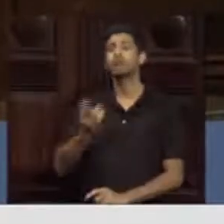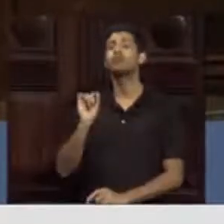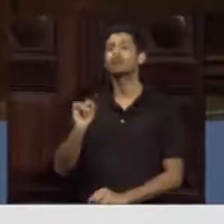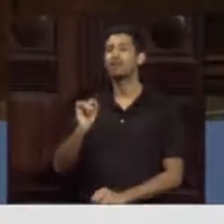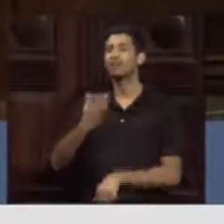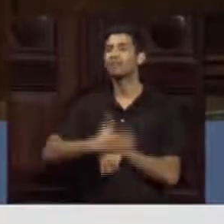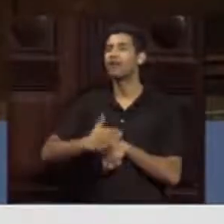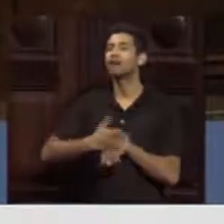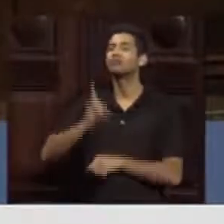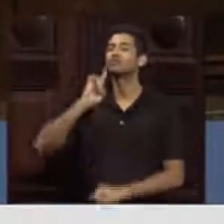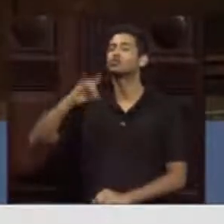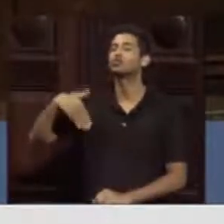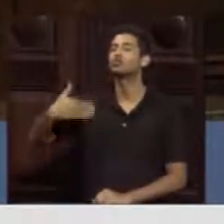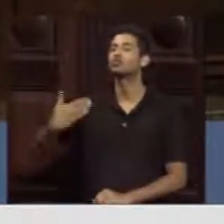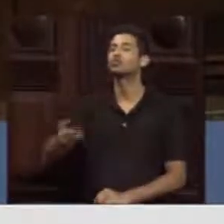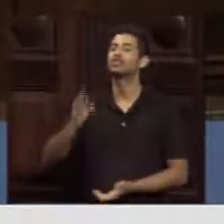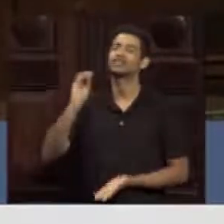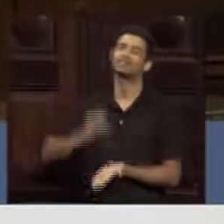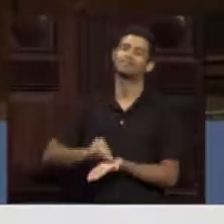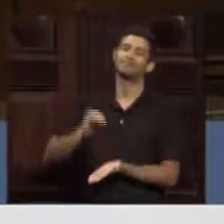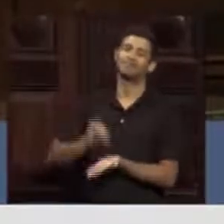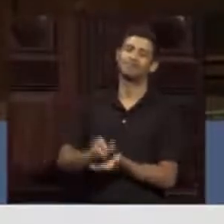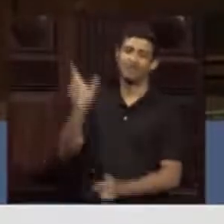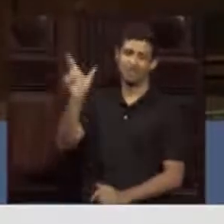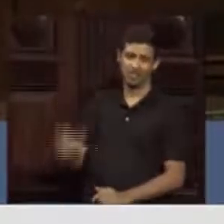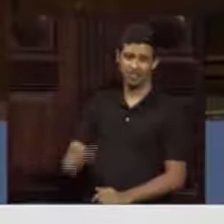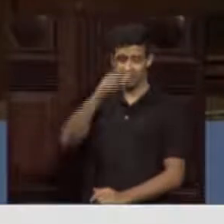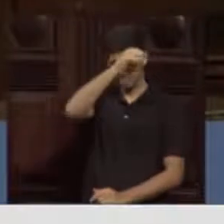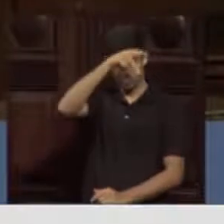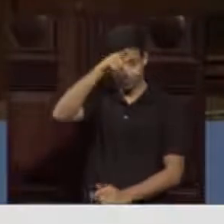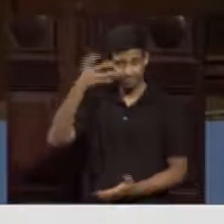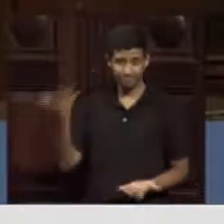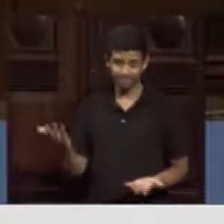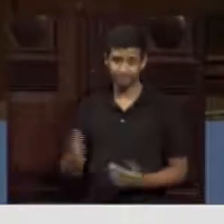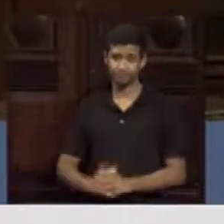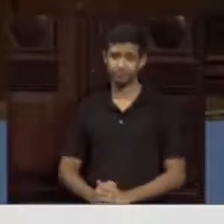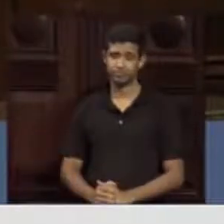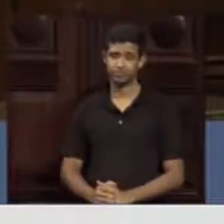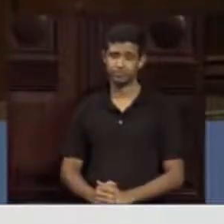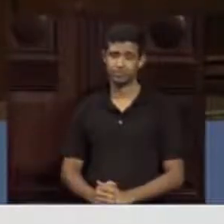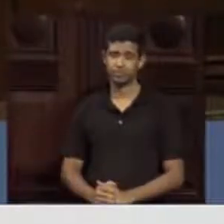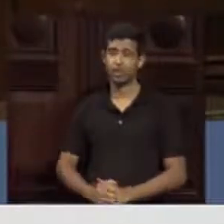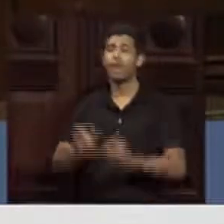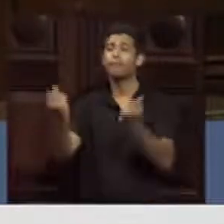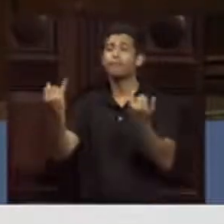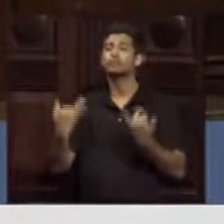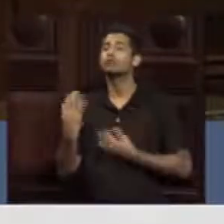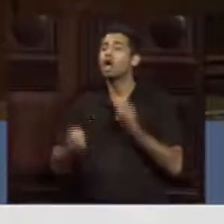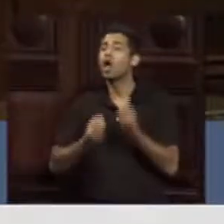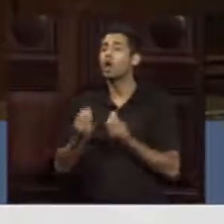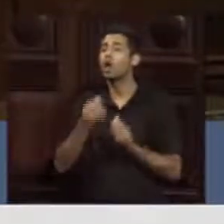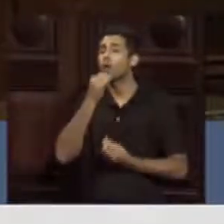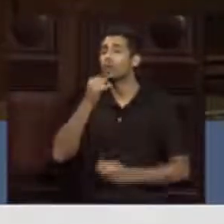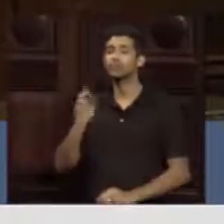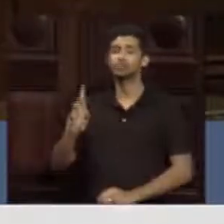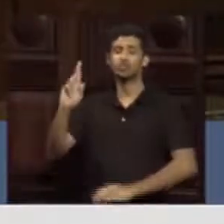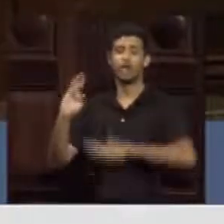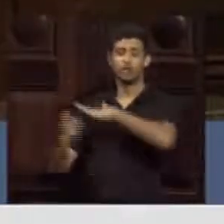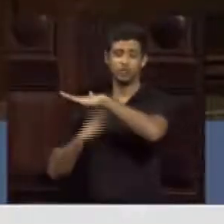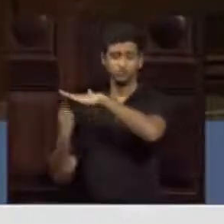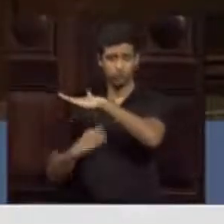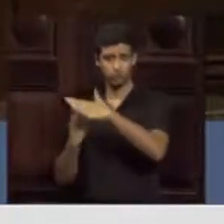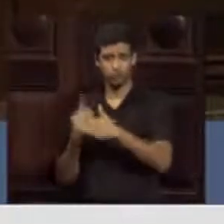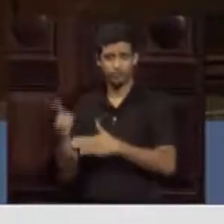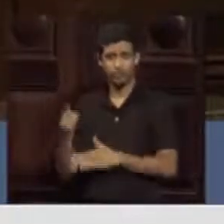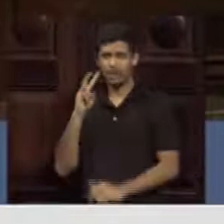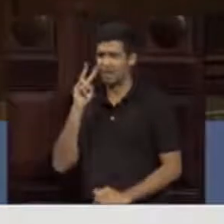na prática, a ausência do prefeito do Rio de Janeiro. Como pode um chefe do Poder Executivo assistir